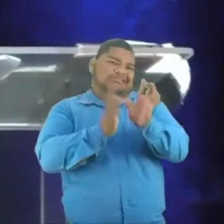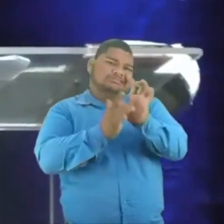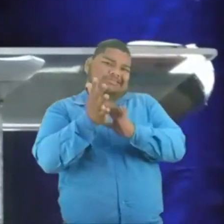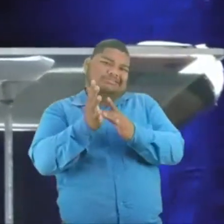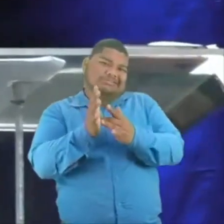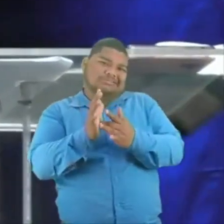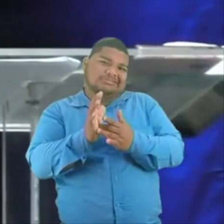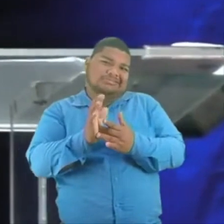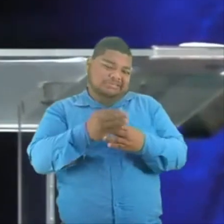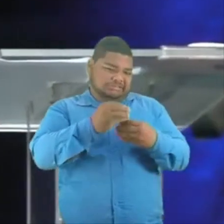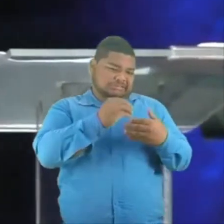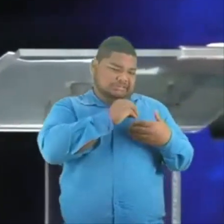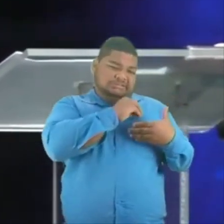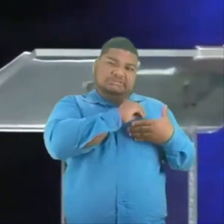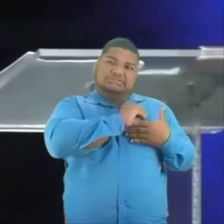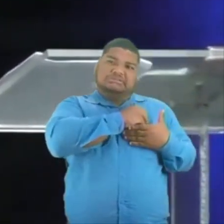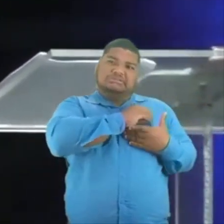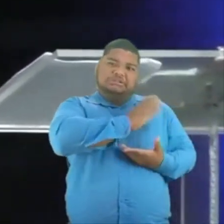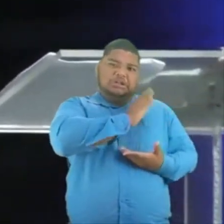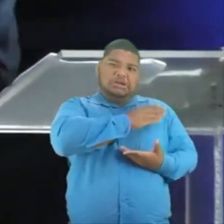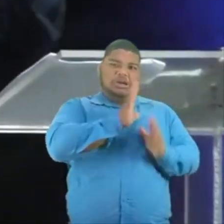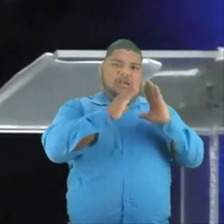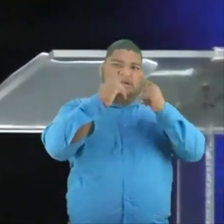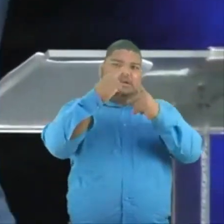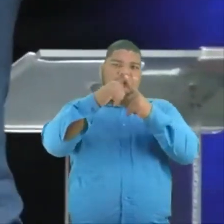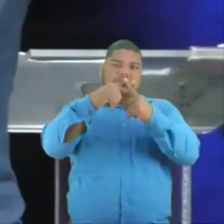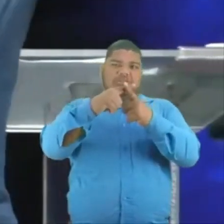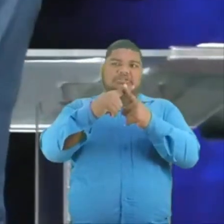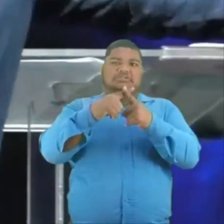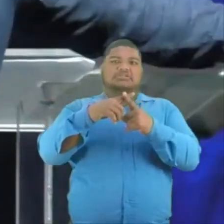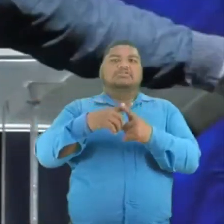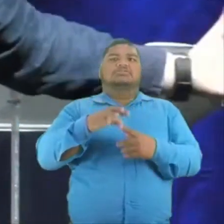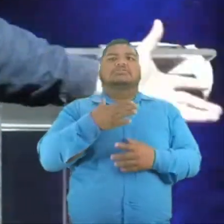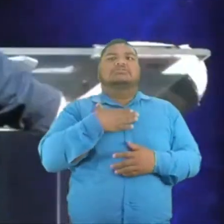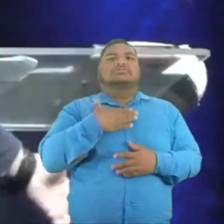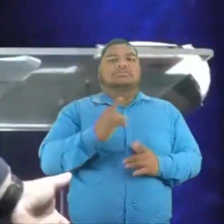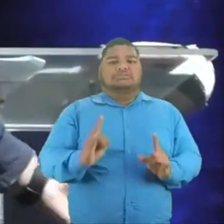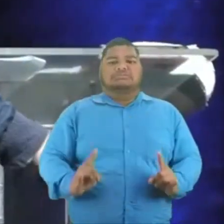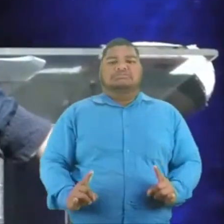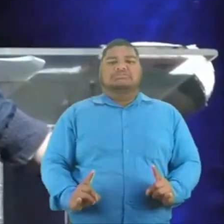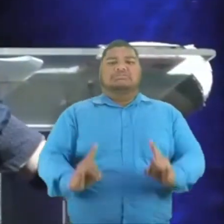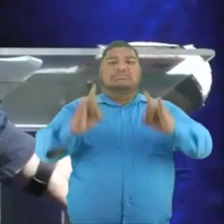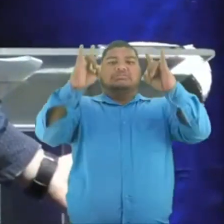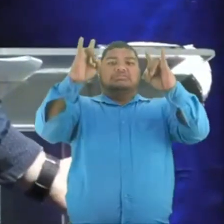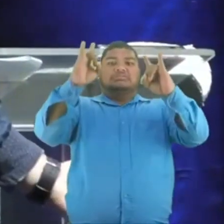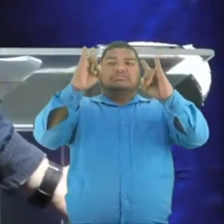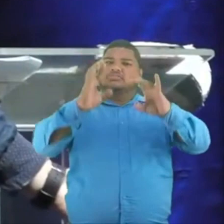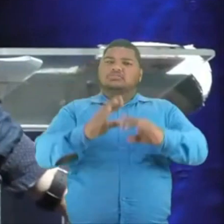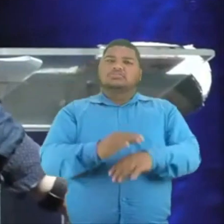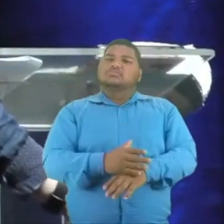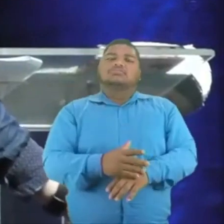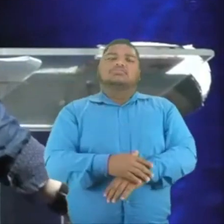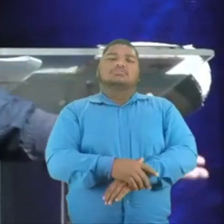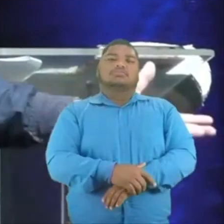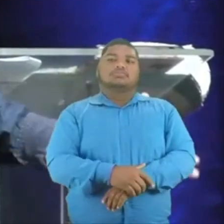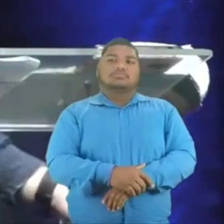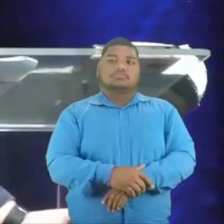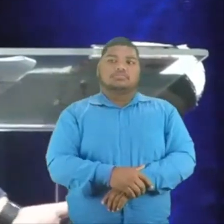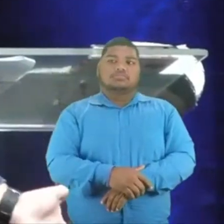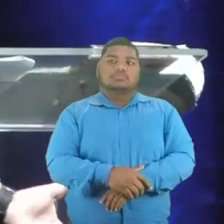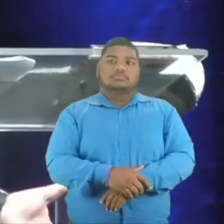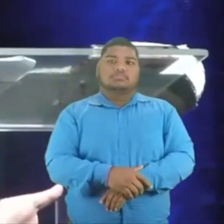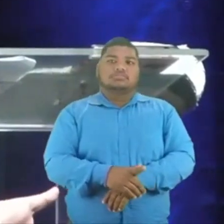dentro do meu coração, a igreja sou eu, não preciso ir para o templo, isso é conversa. Larga a mão de